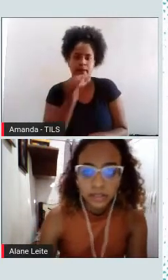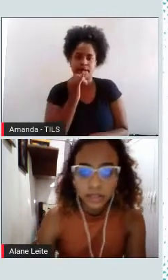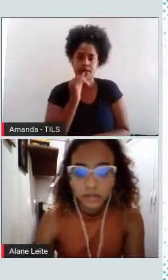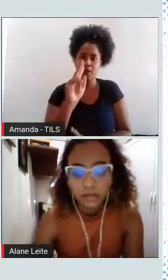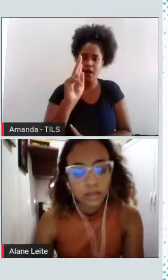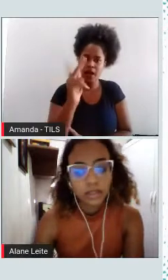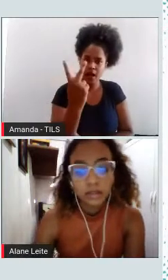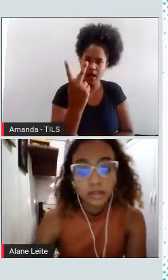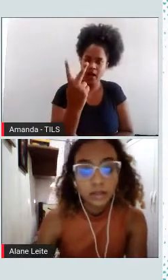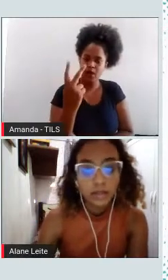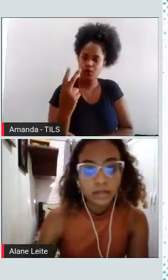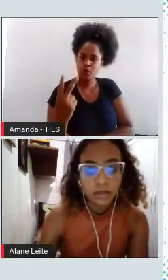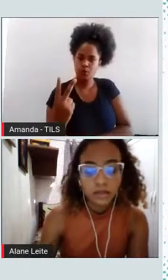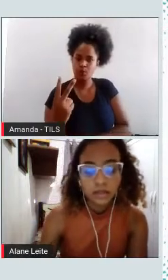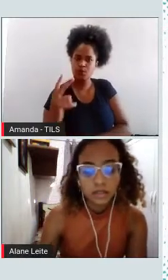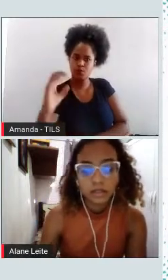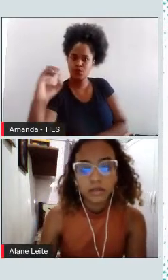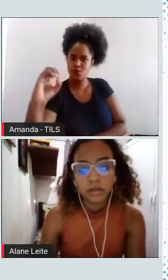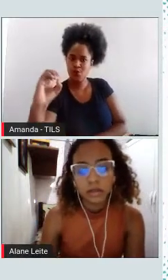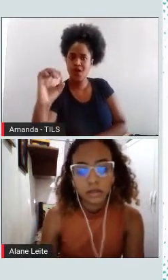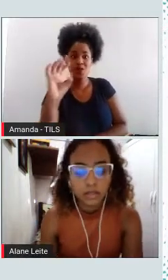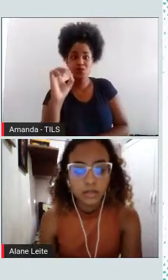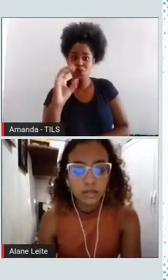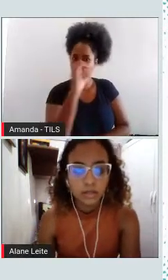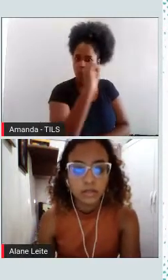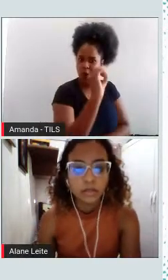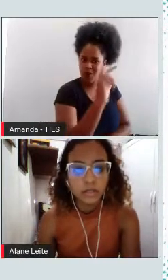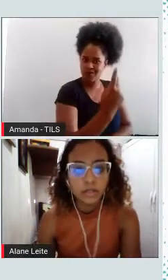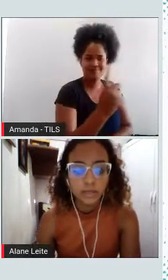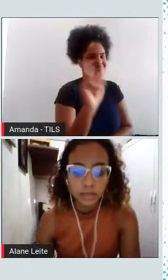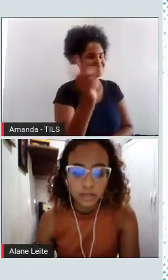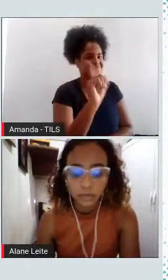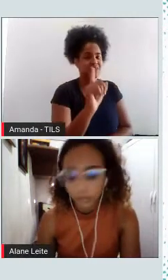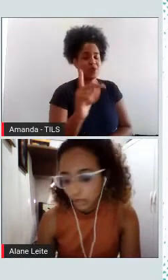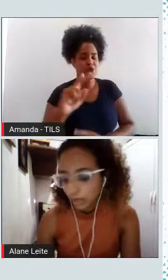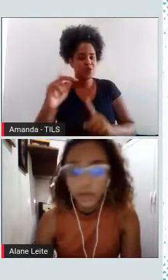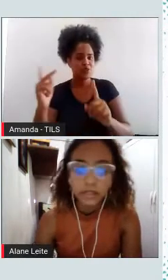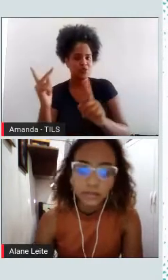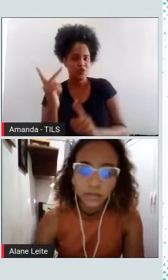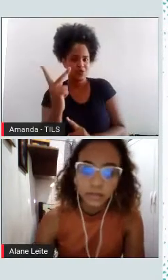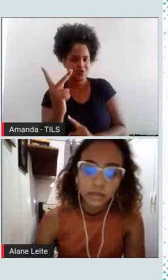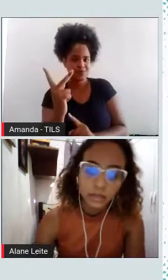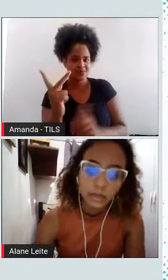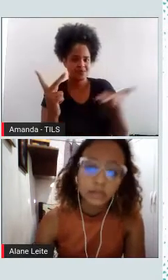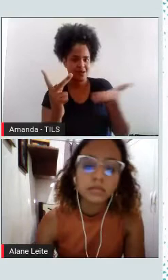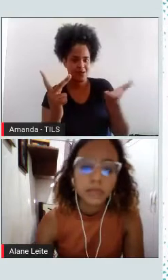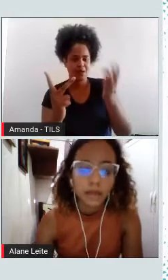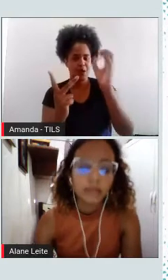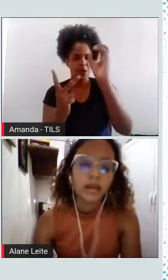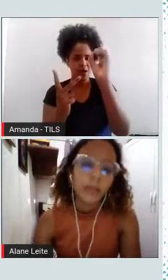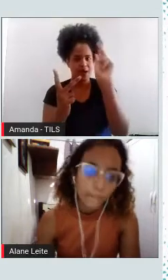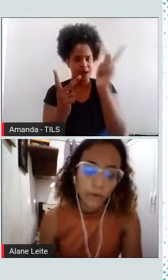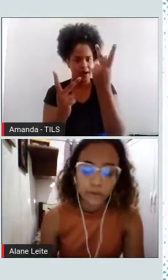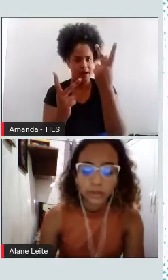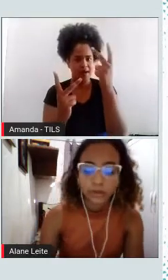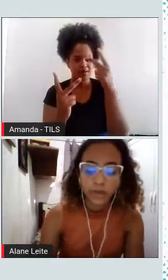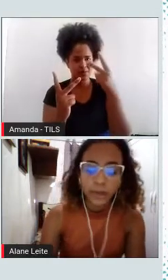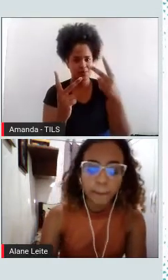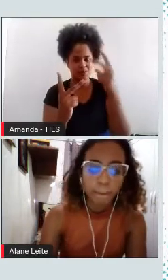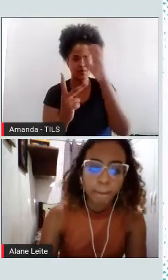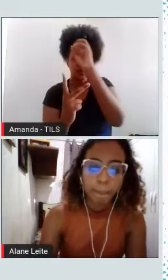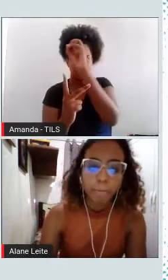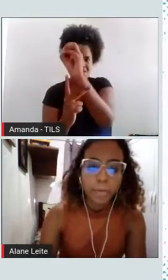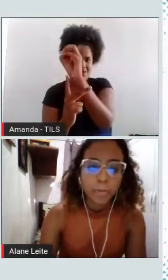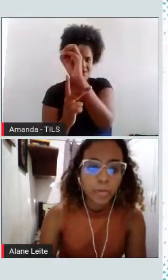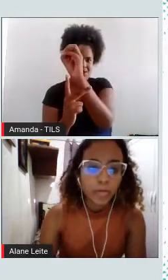e oxigênio. Eu já não tenho mais só oxigênio, eu tenho hidrogênio e oxigênio, dois elementos químicos. Mais de um elemento químico, molécula composta,